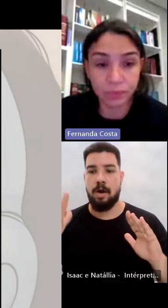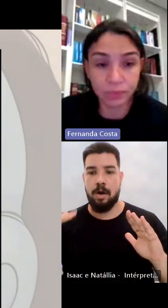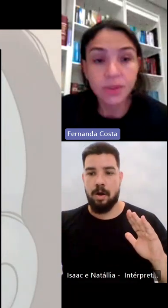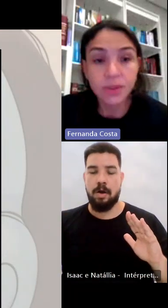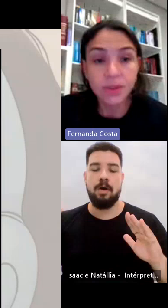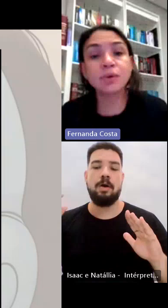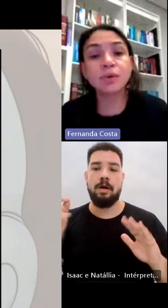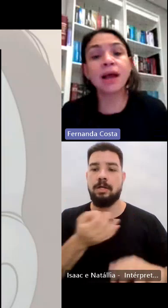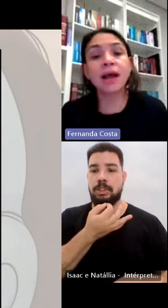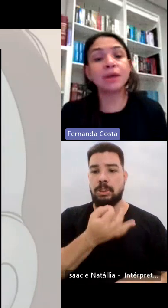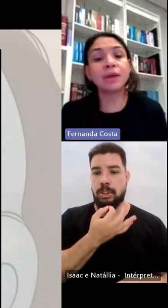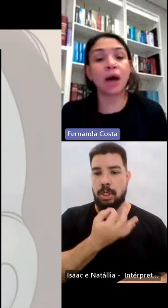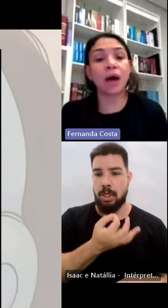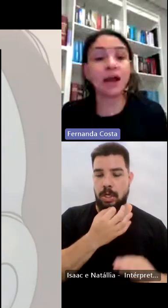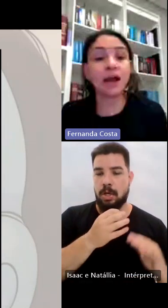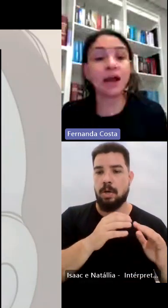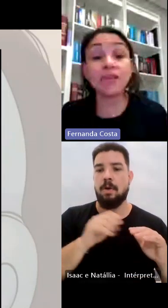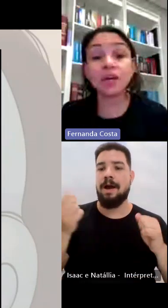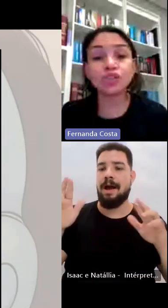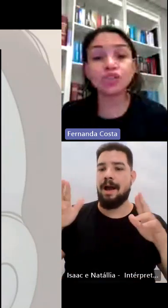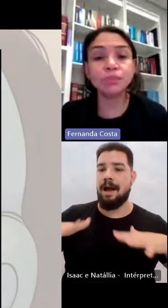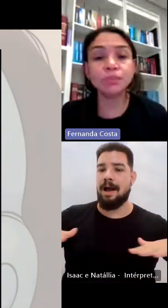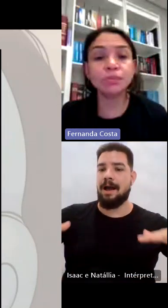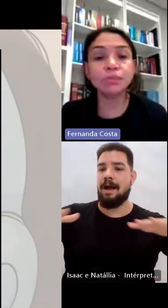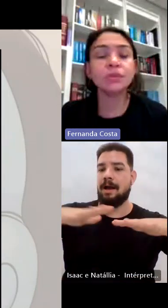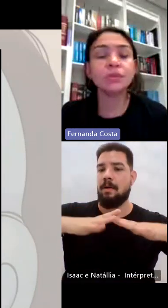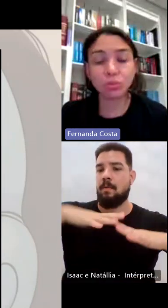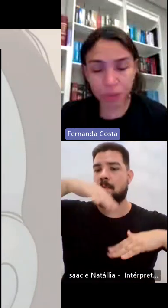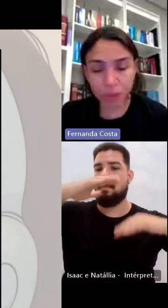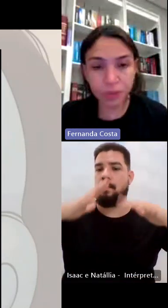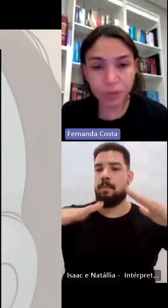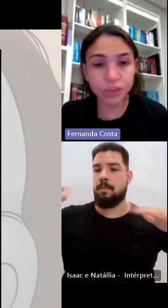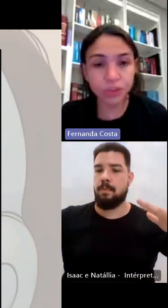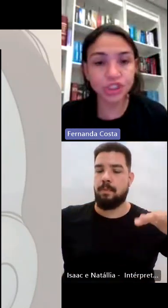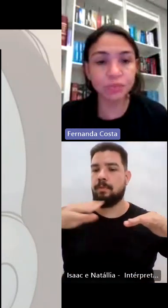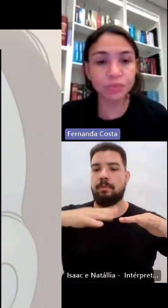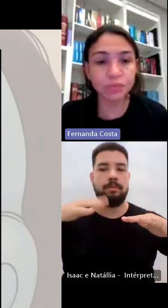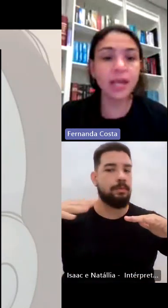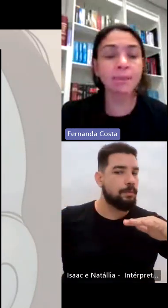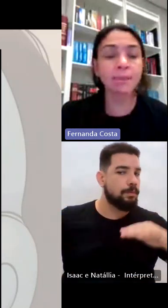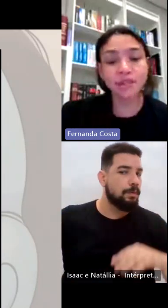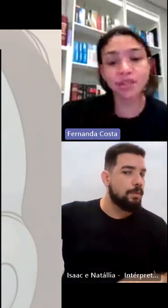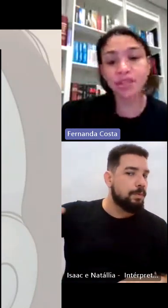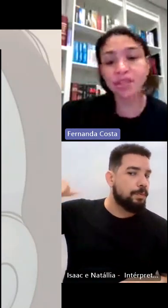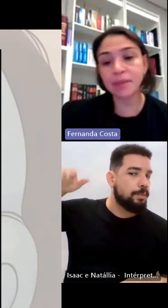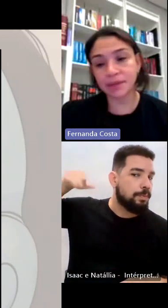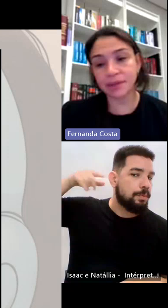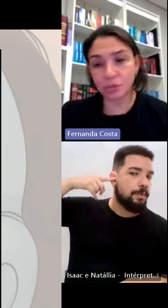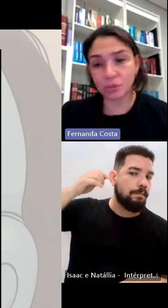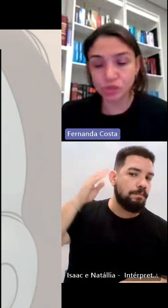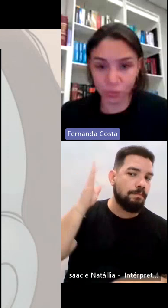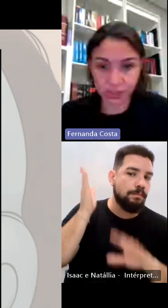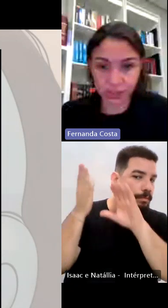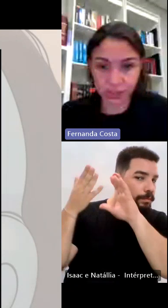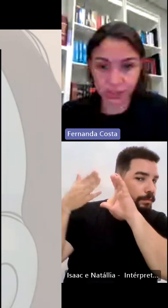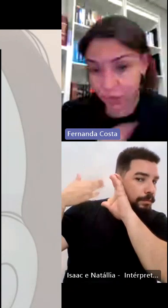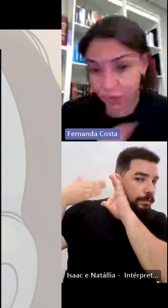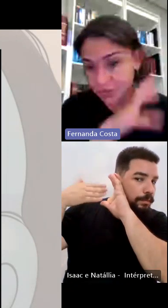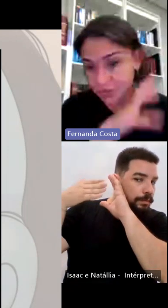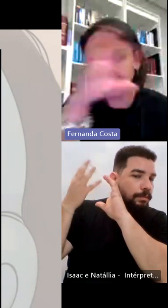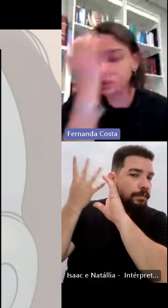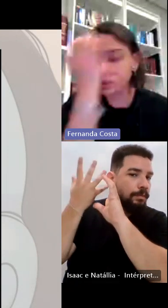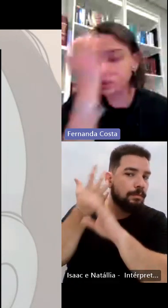sonoro, que se propaga pelo ar, levando ao tímpano um estímulo que a mente interpreta como sons, que